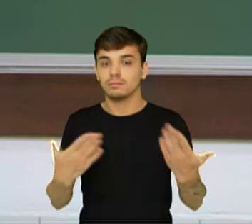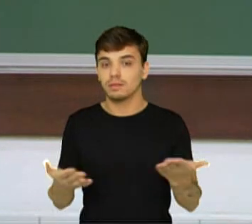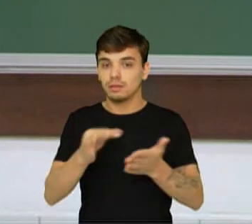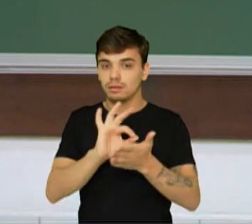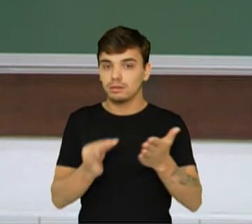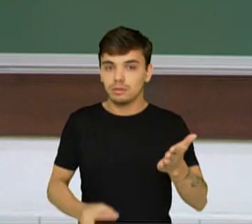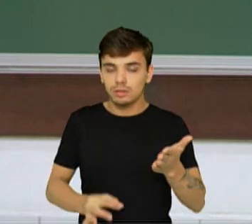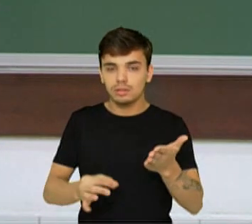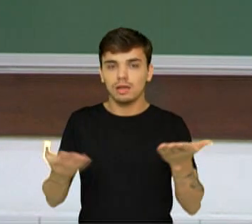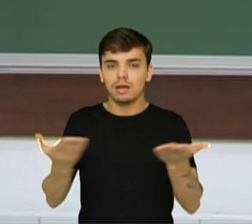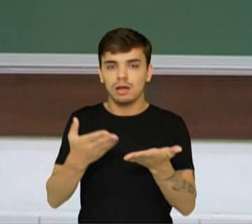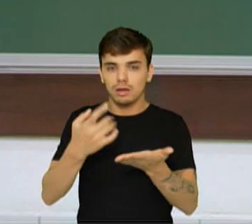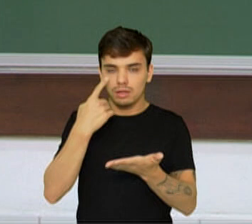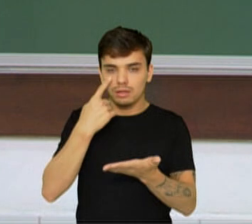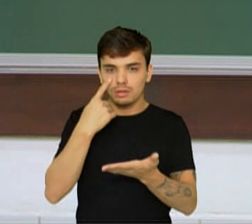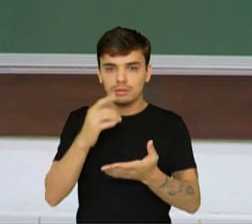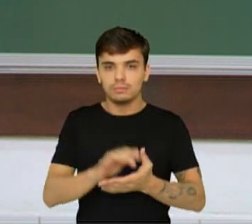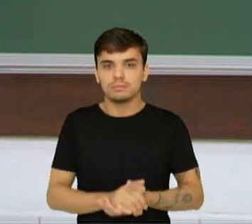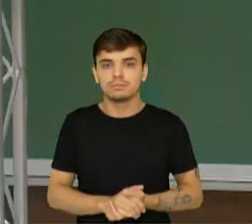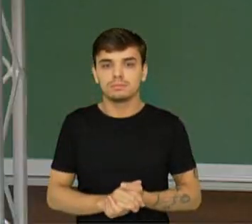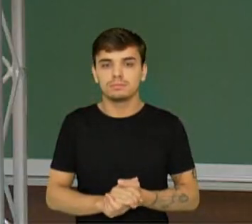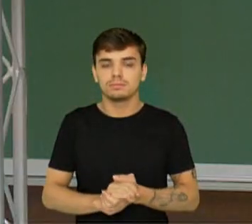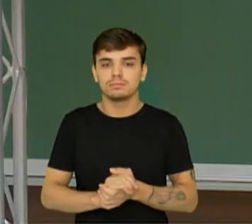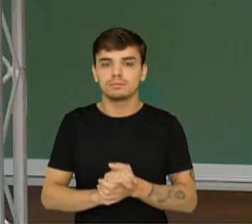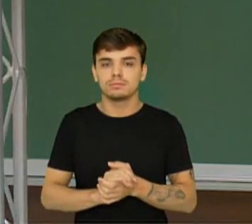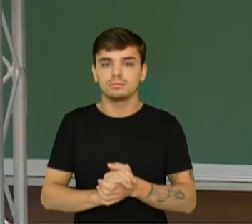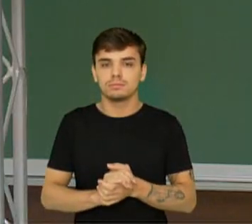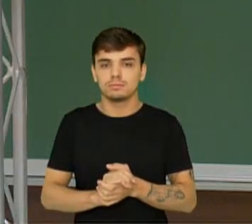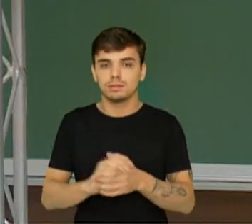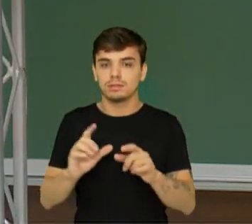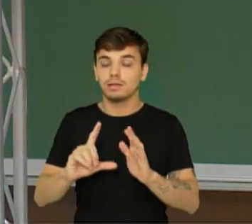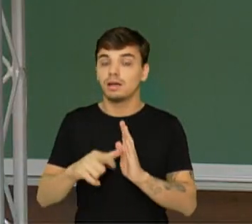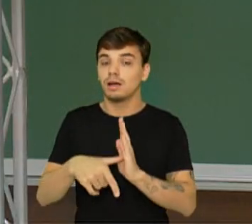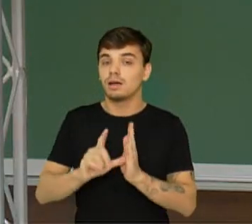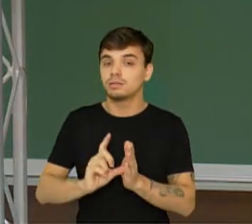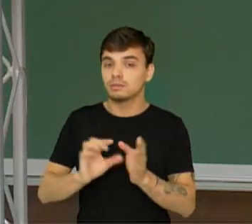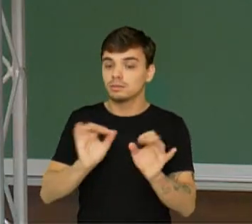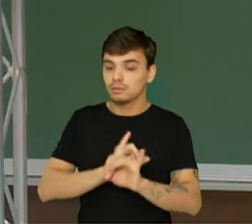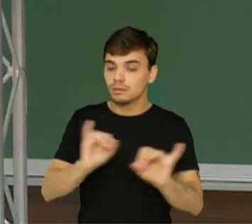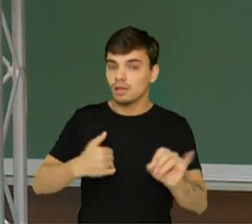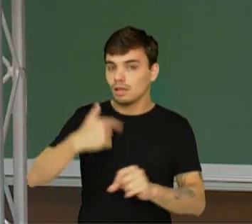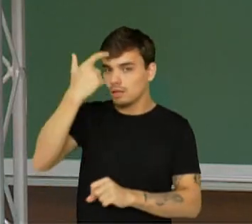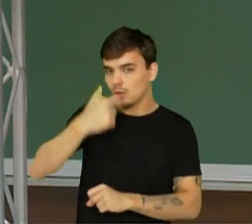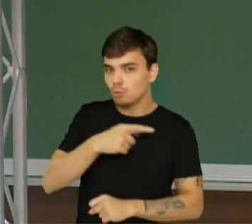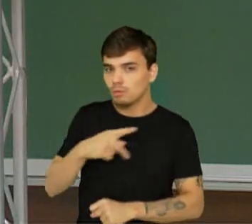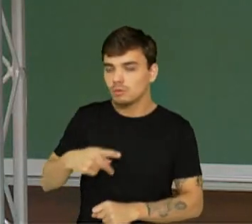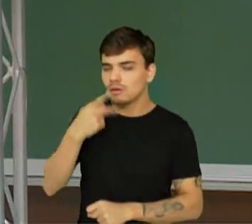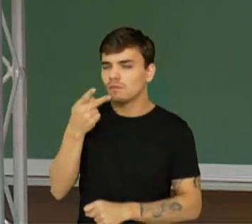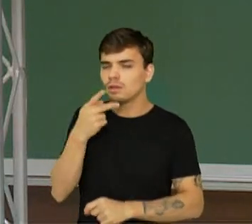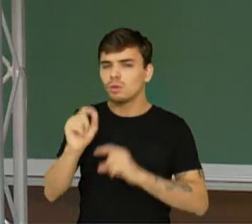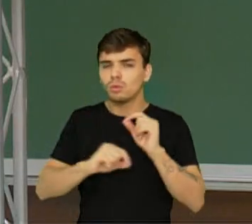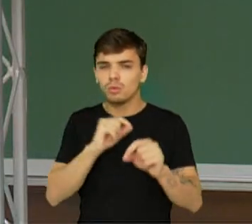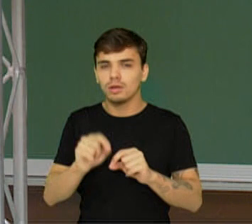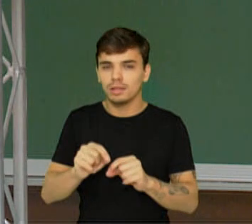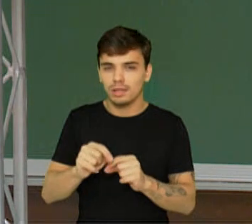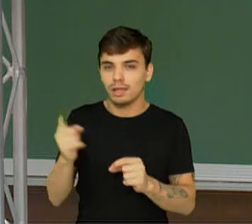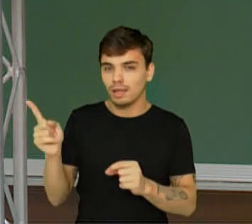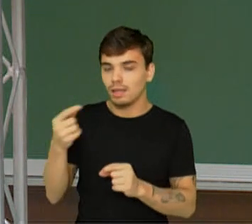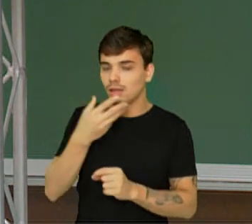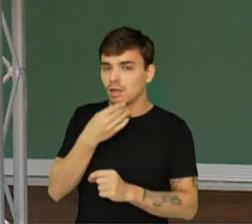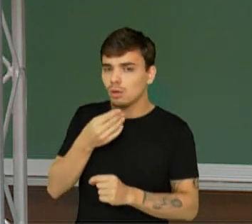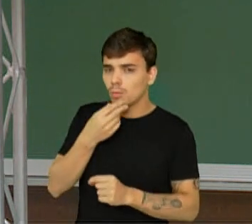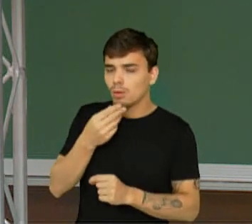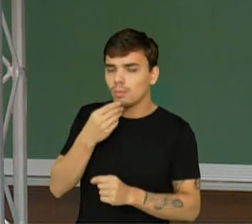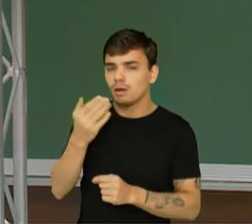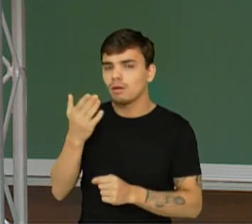A corrigir, então, chicos, antes de fazer a correção, a professora falou para vocês que o Quino, ele